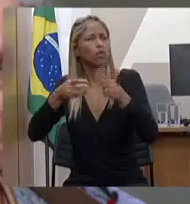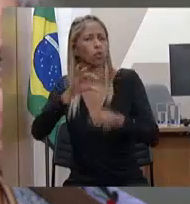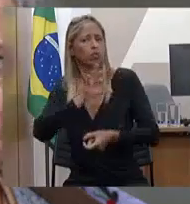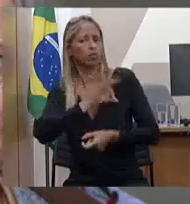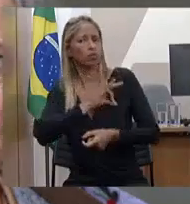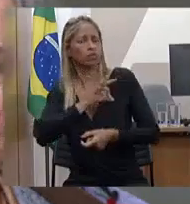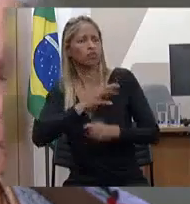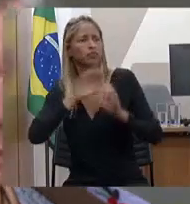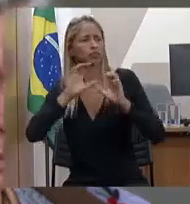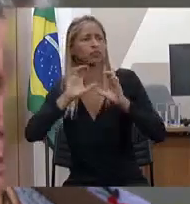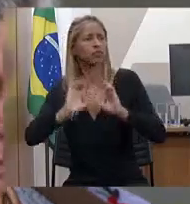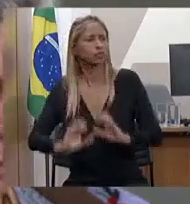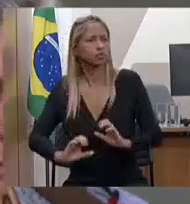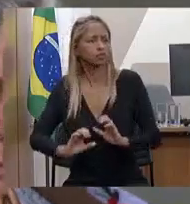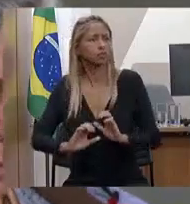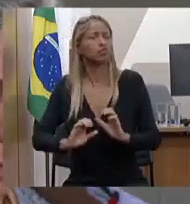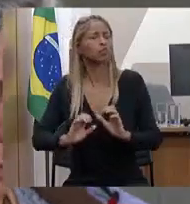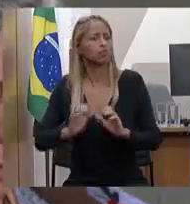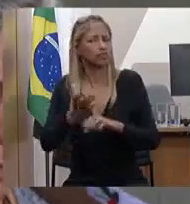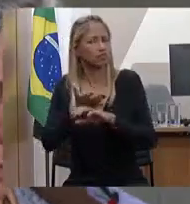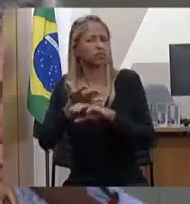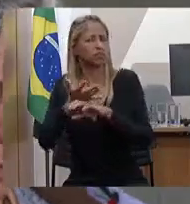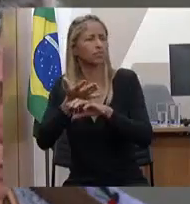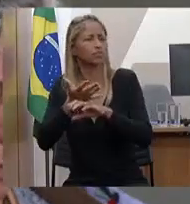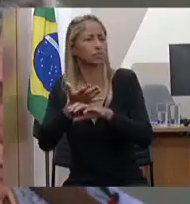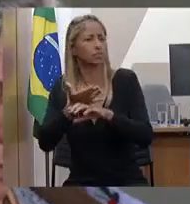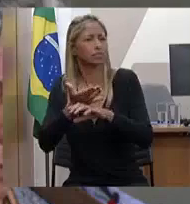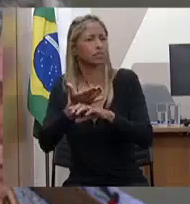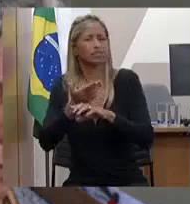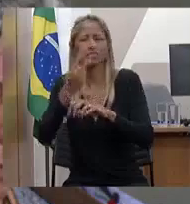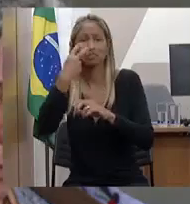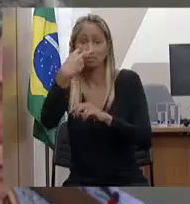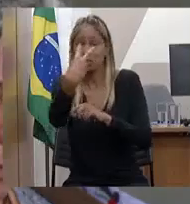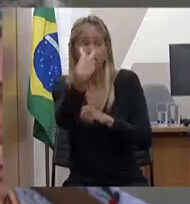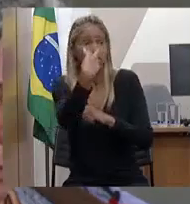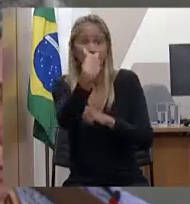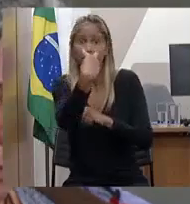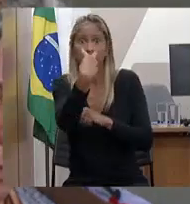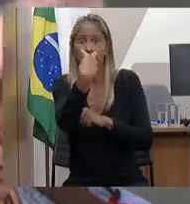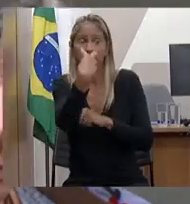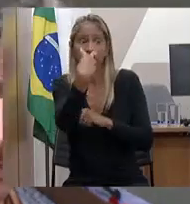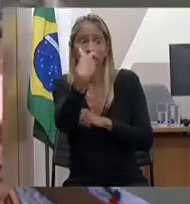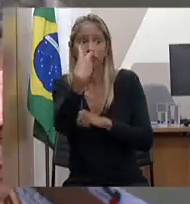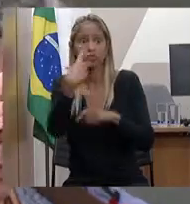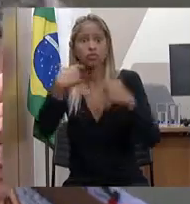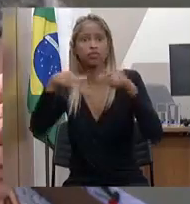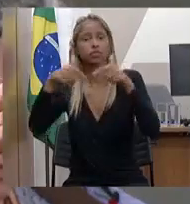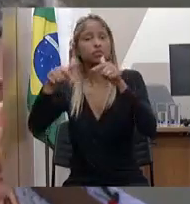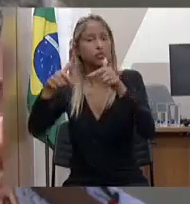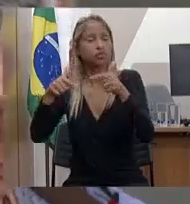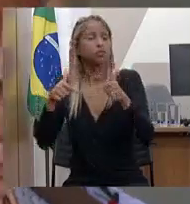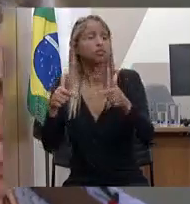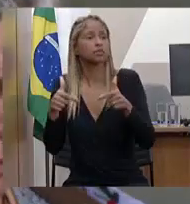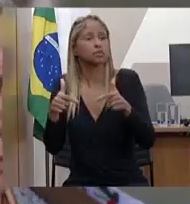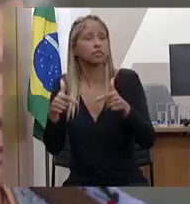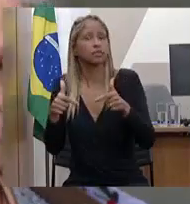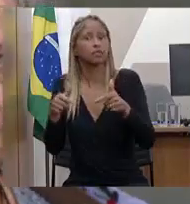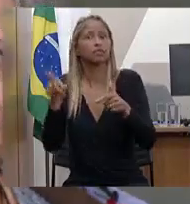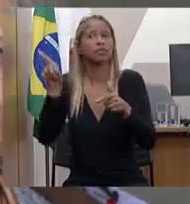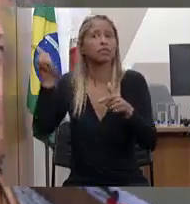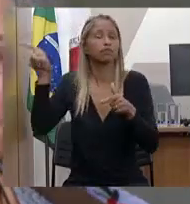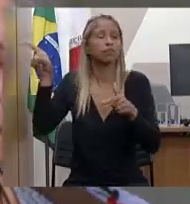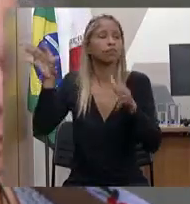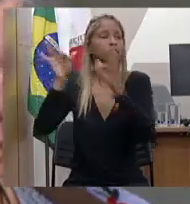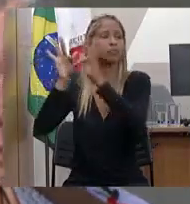às vezes nós somos tratados e às vezes a pessoa nem nos enxerga como trabalhadores aquela